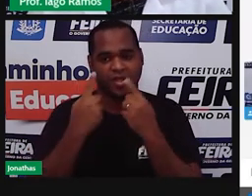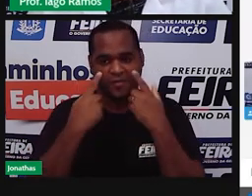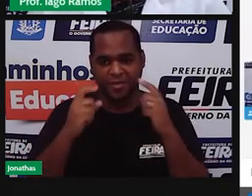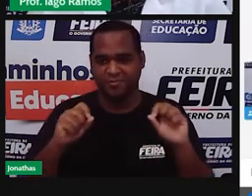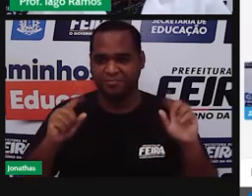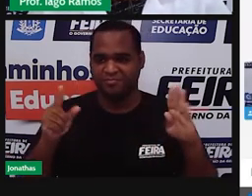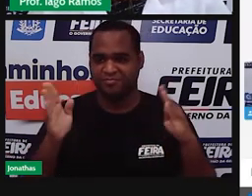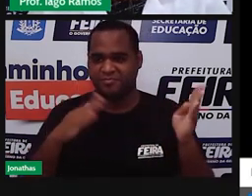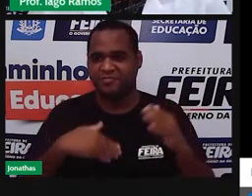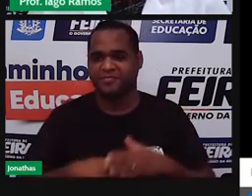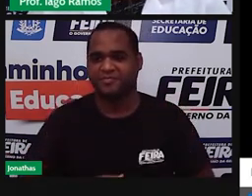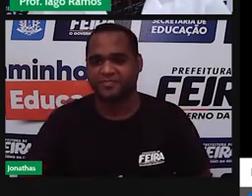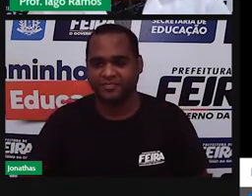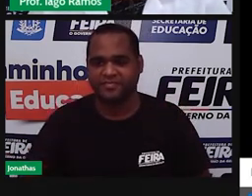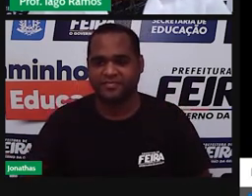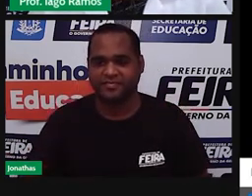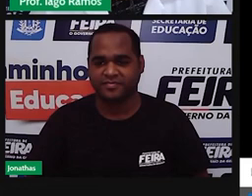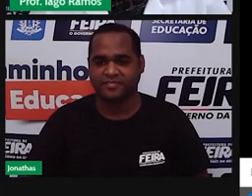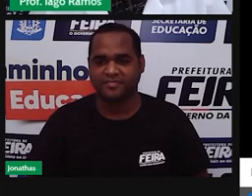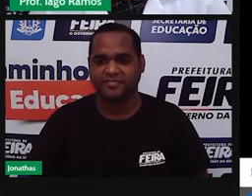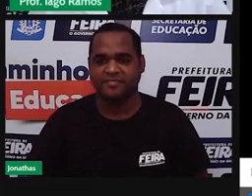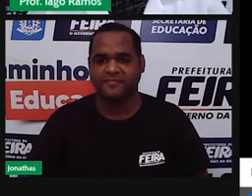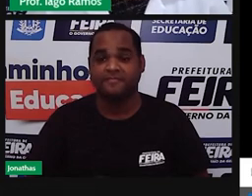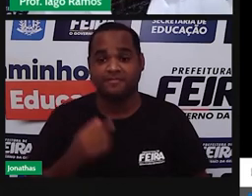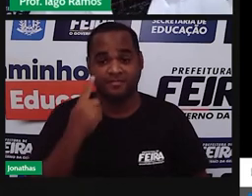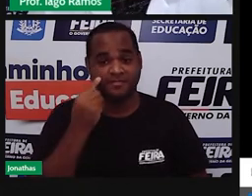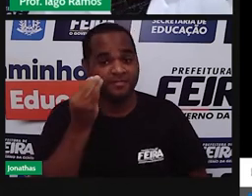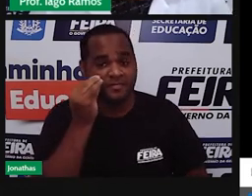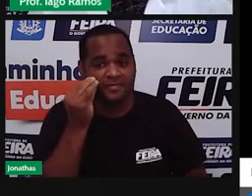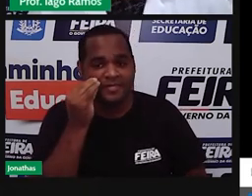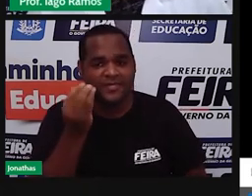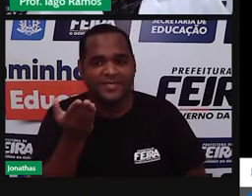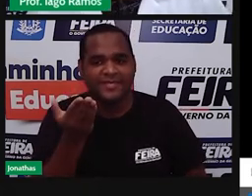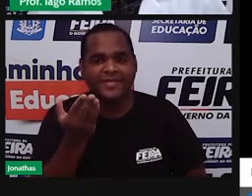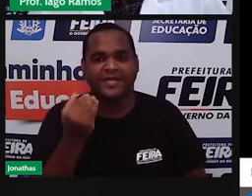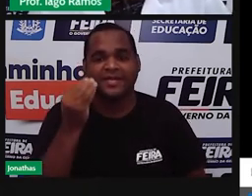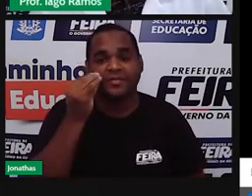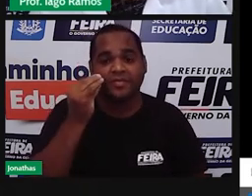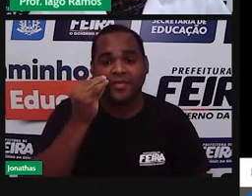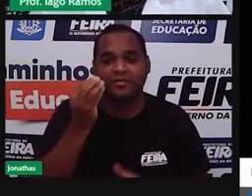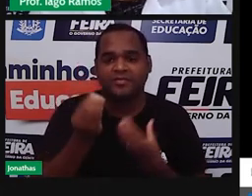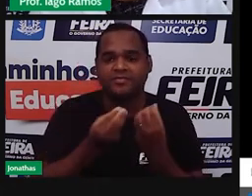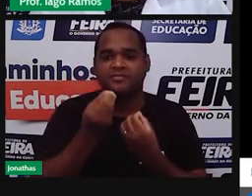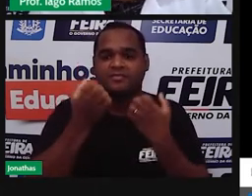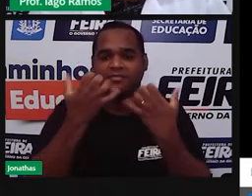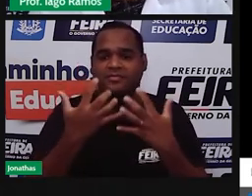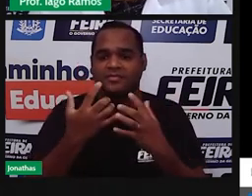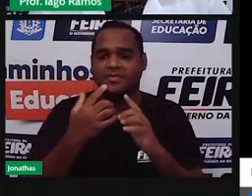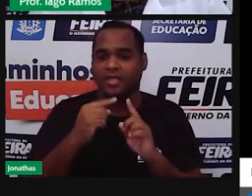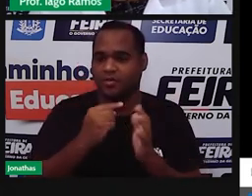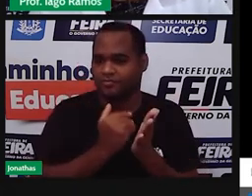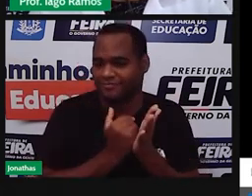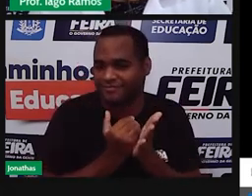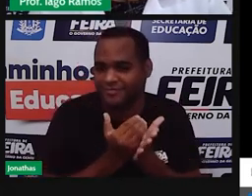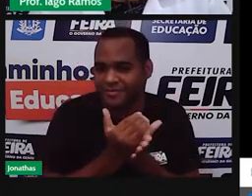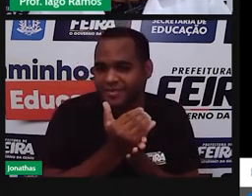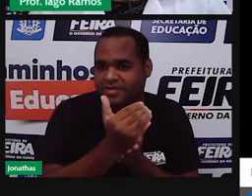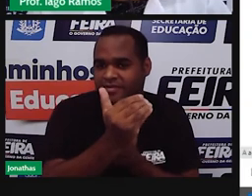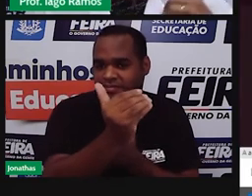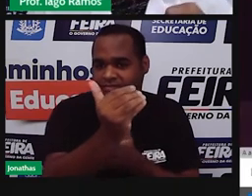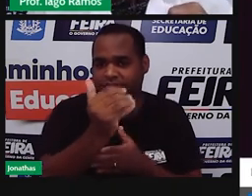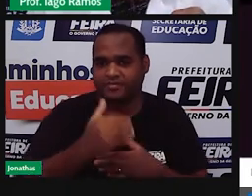só. Deixa eu mostrar para você. Tá aqui. Quando você der o start, você começa a